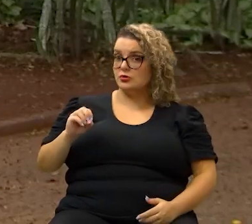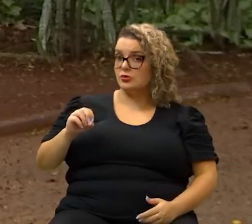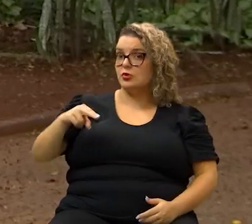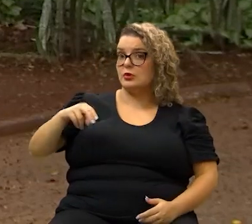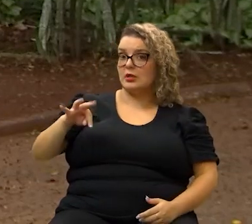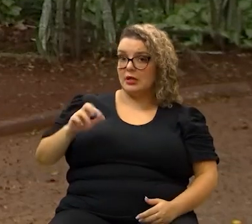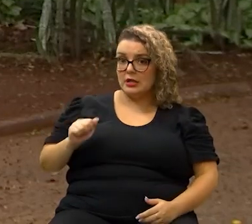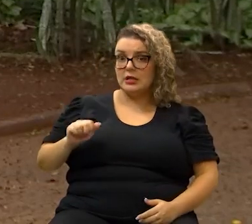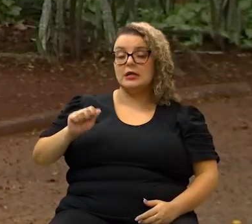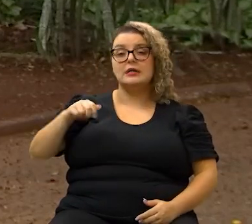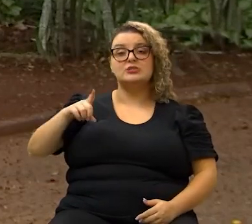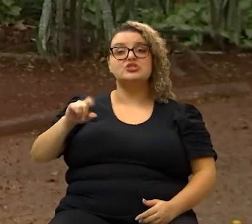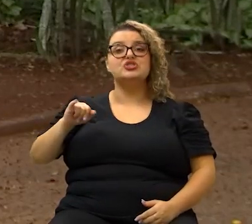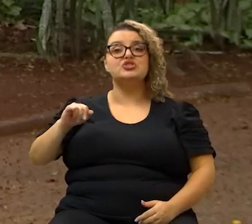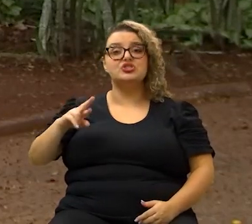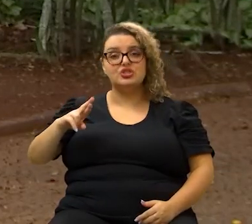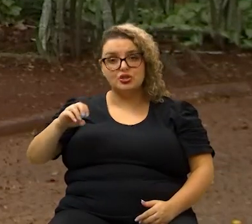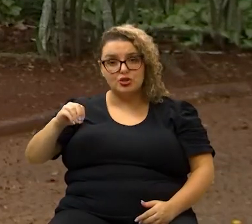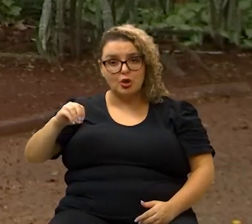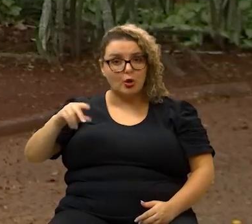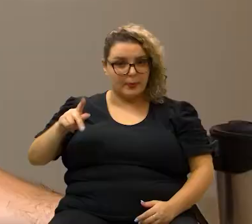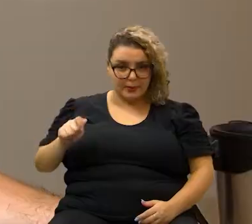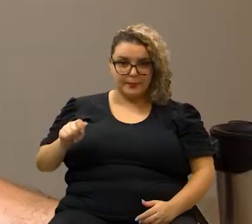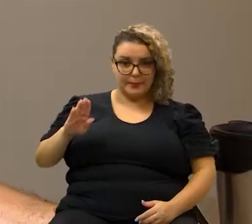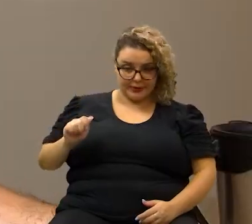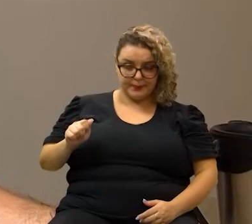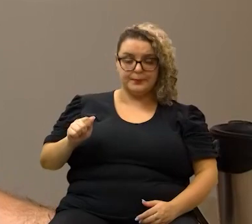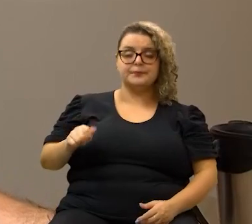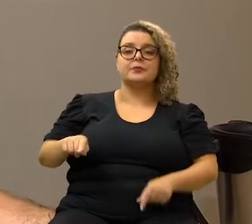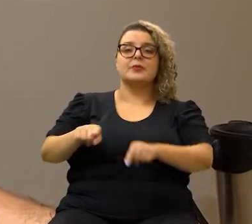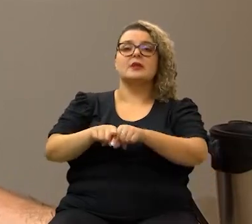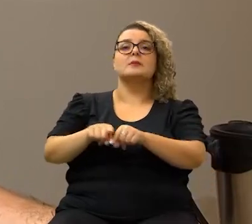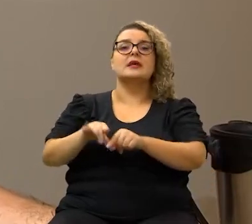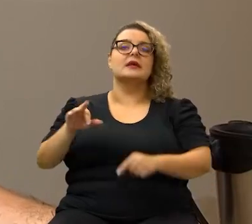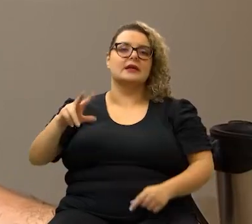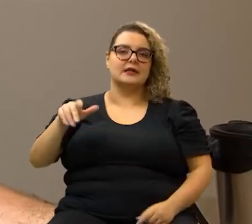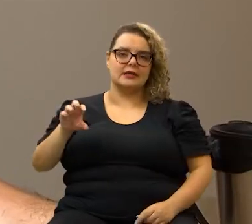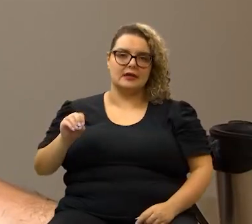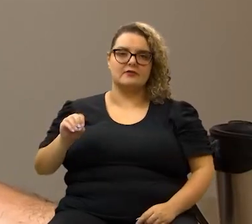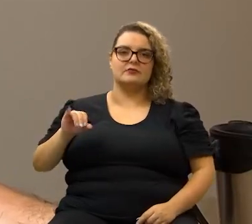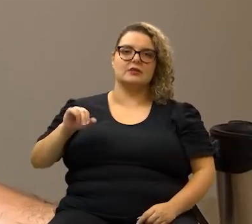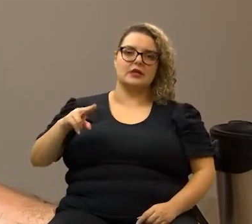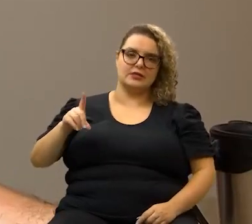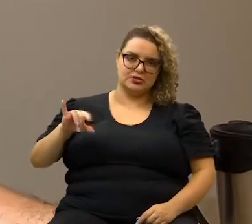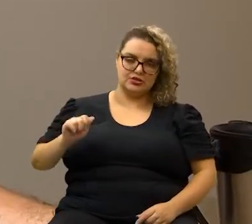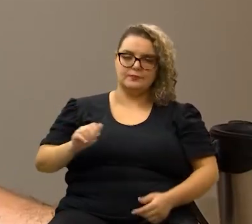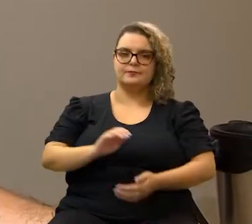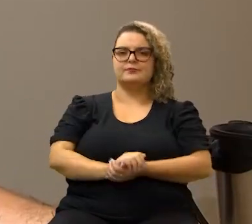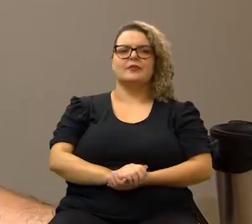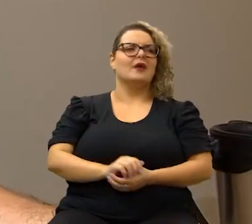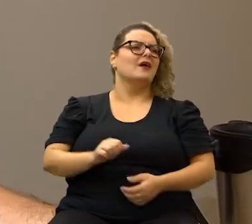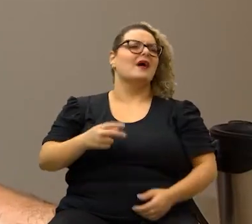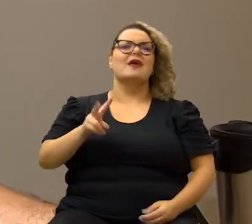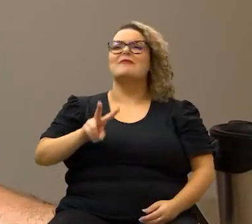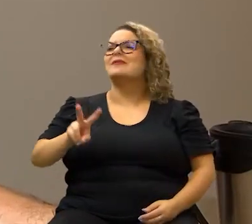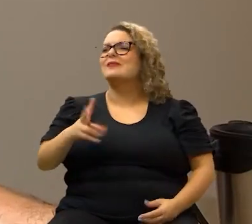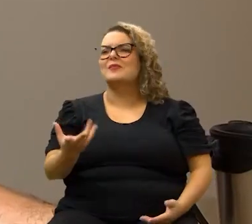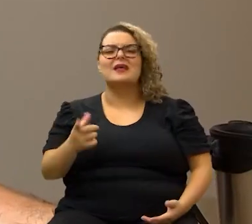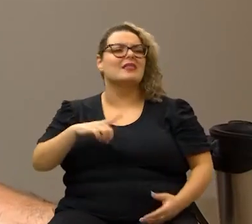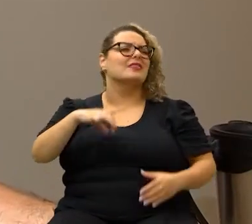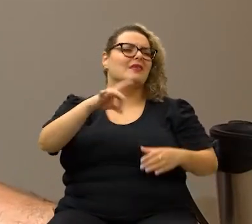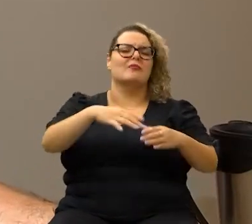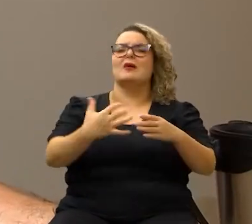natural como citronela cravo da índia e Andiroba não existe comprimido vi oral tá Anvisa não aprova vitamina